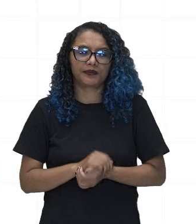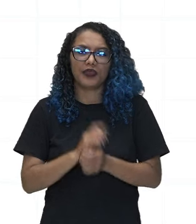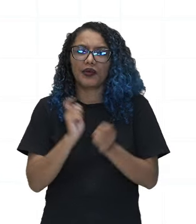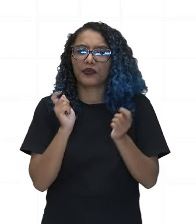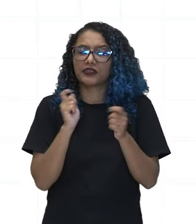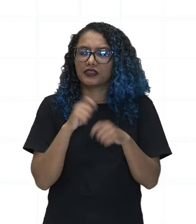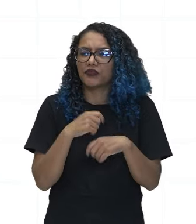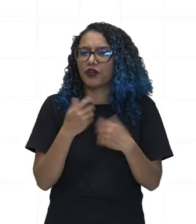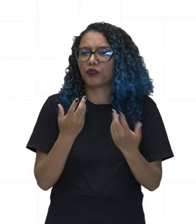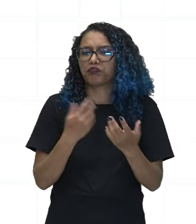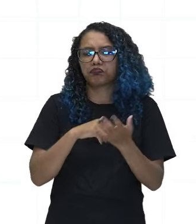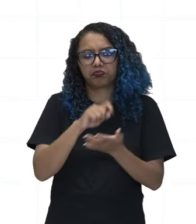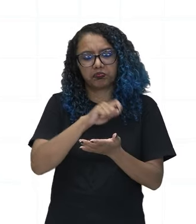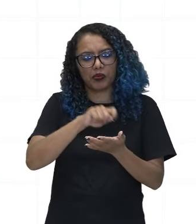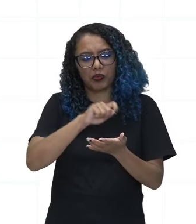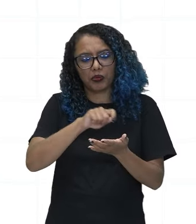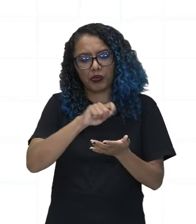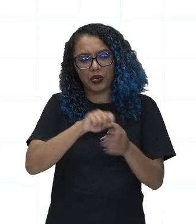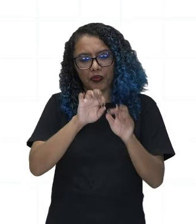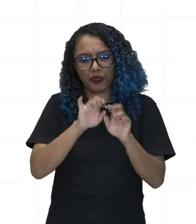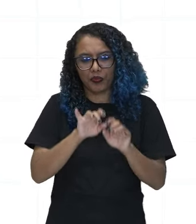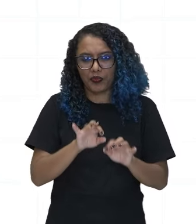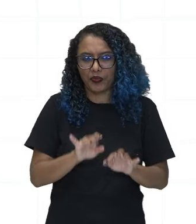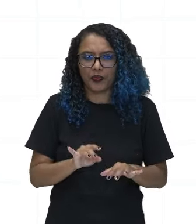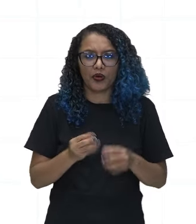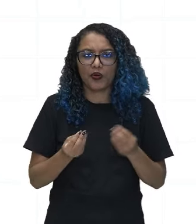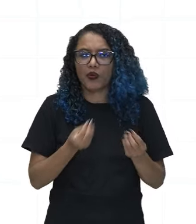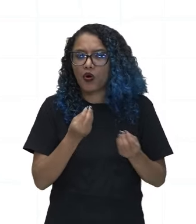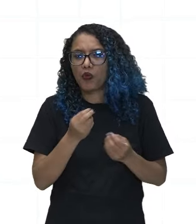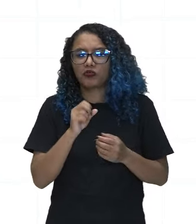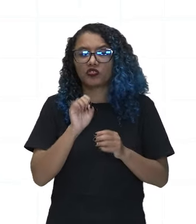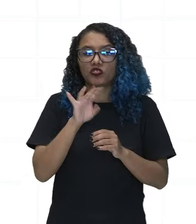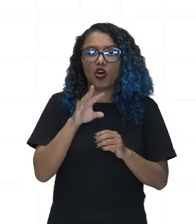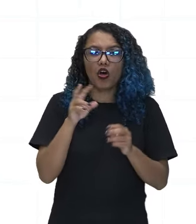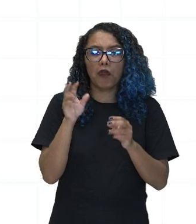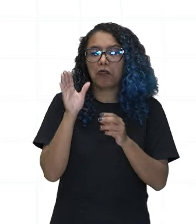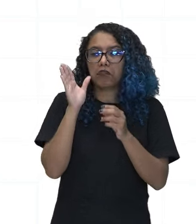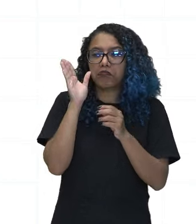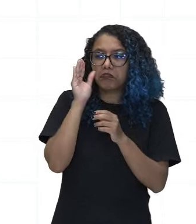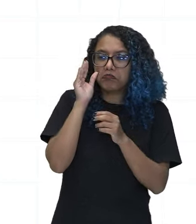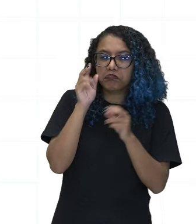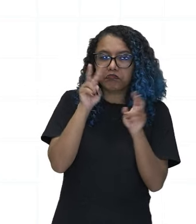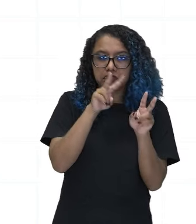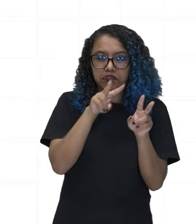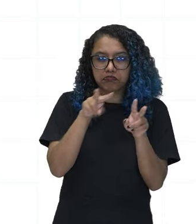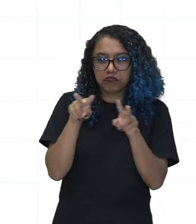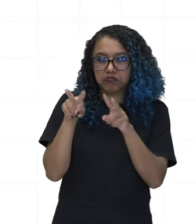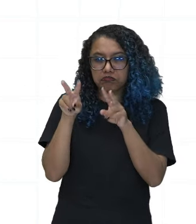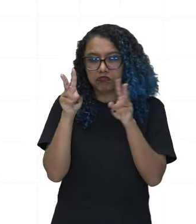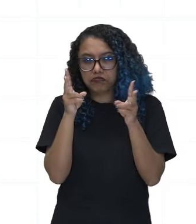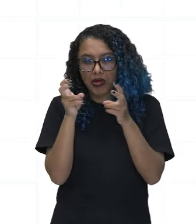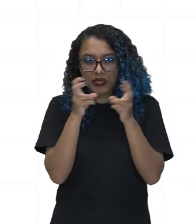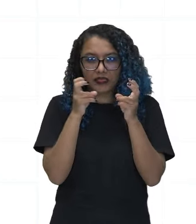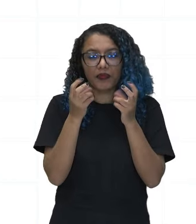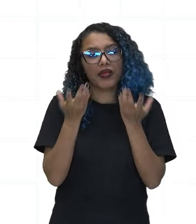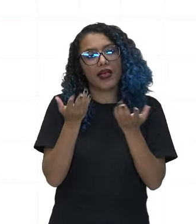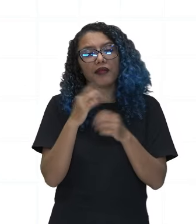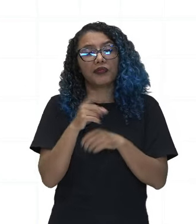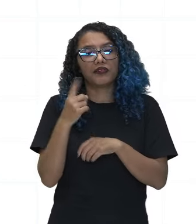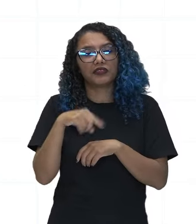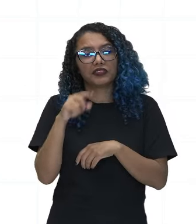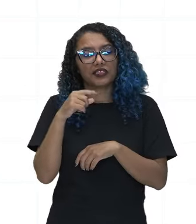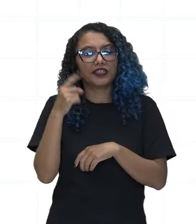produzir, através do que eu estou vendo, do que eu estou analisando? Esse é um desafio para você refletir. Então,